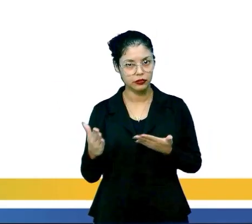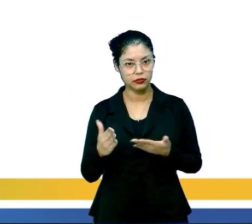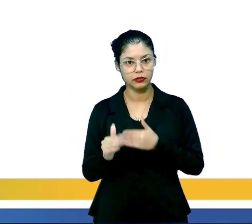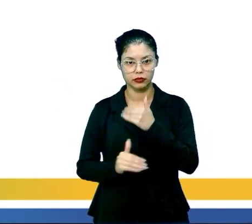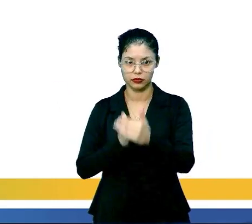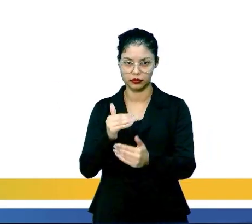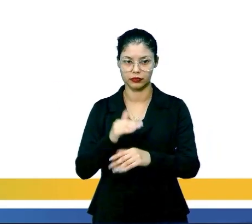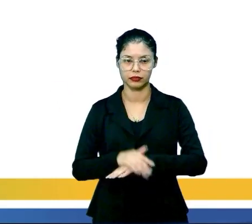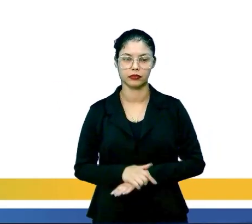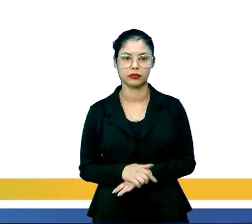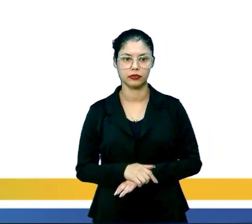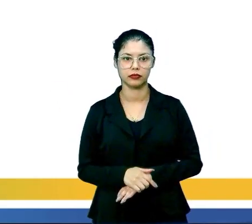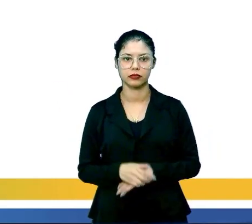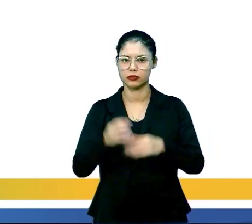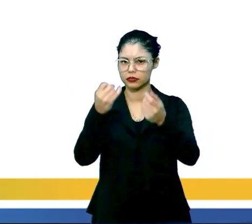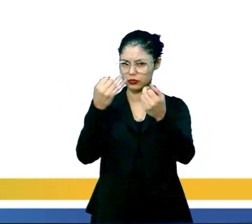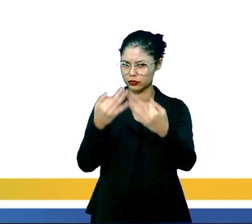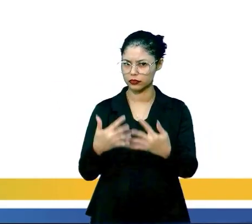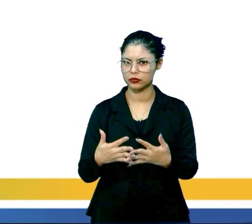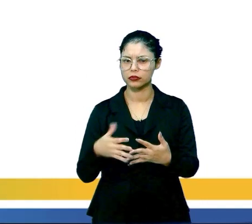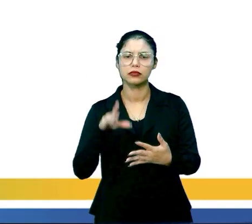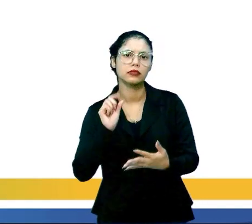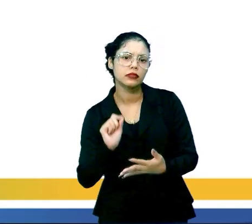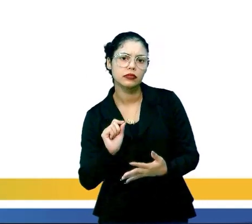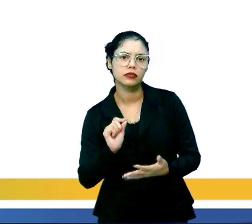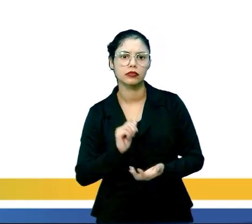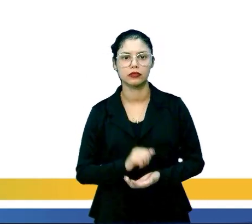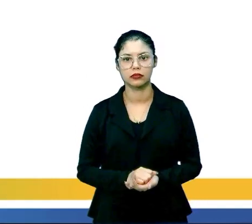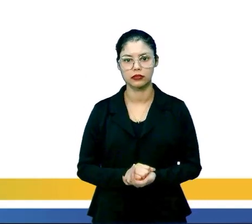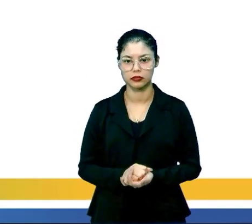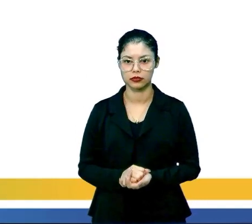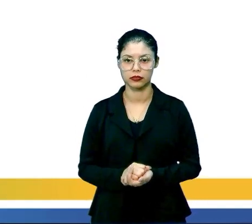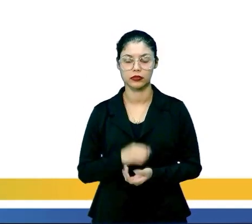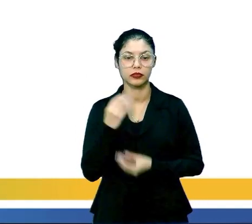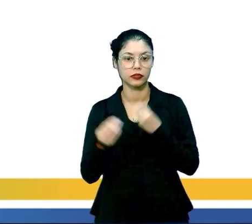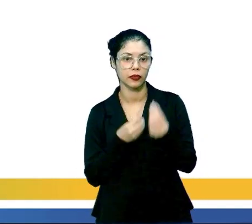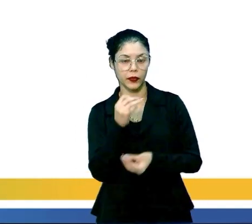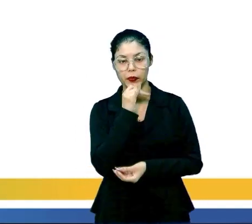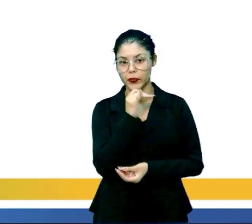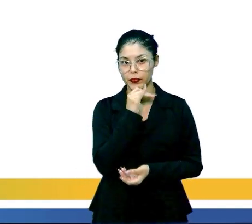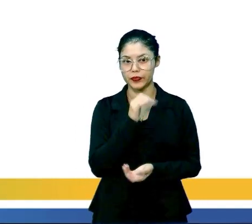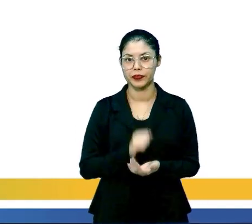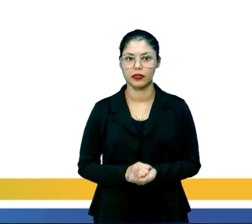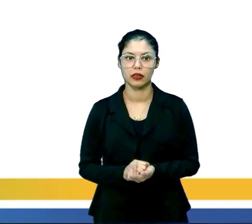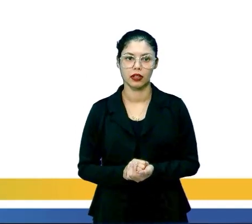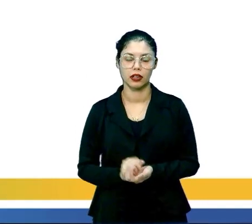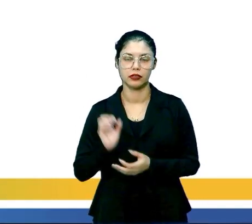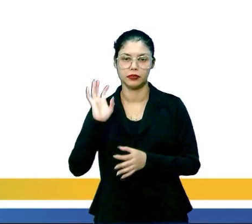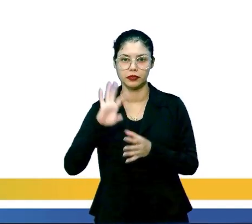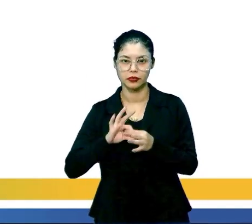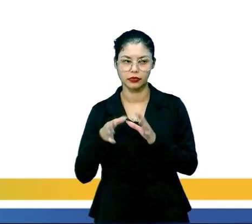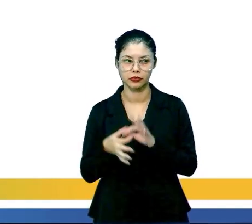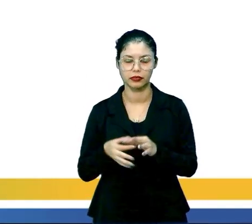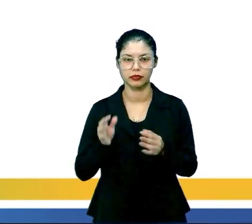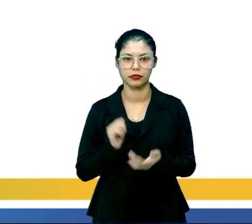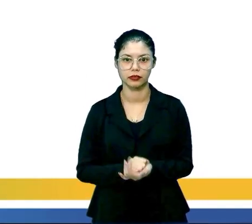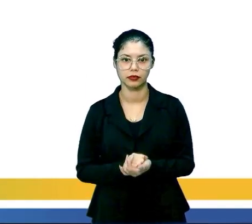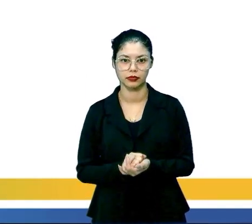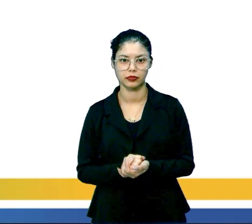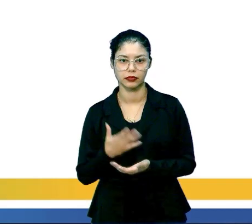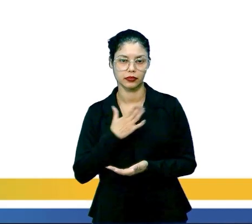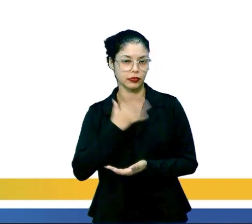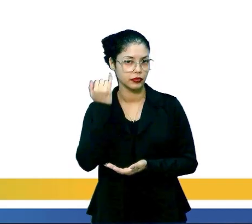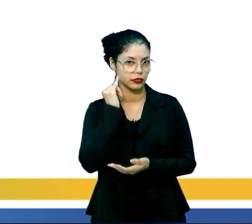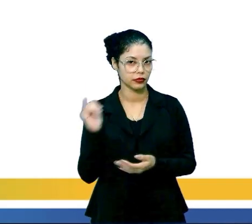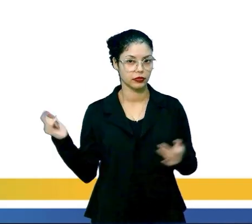o desenvolvimento. E as exemplificações, professora? E aí, como exemplo, para contextualizar essa